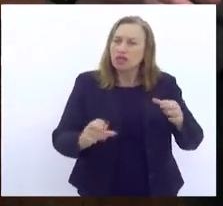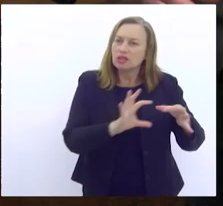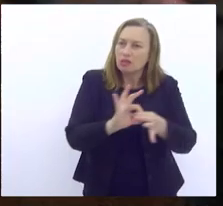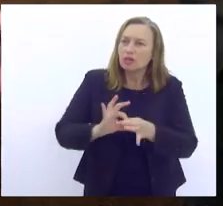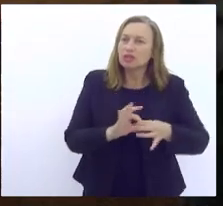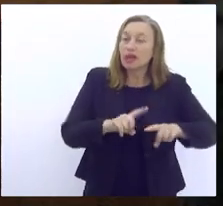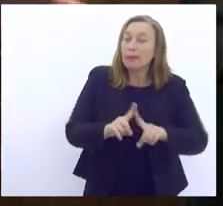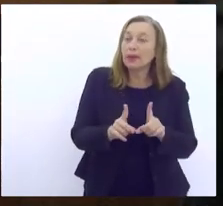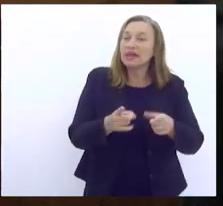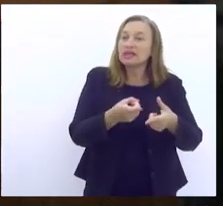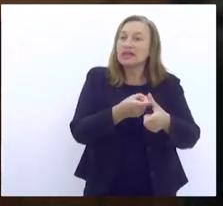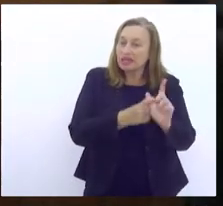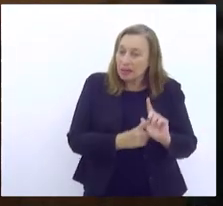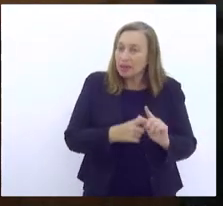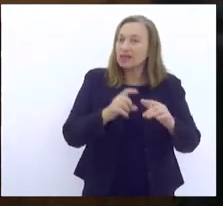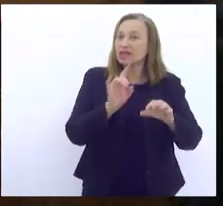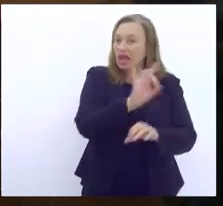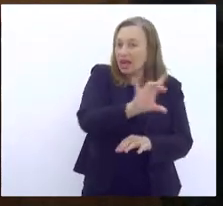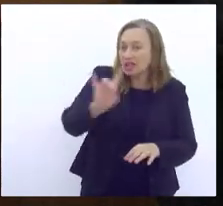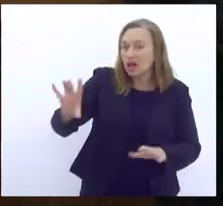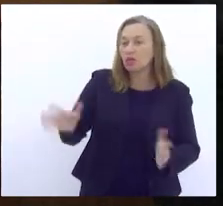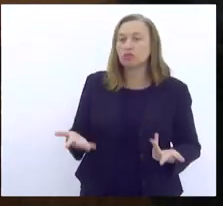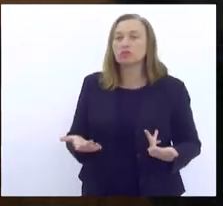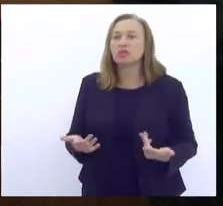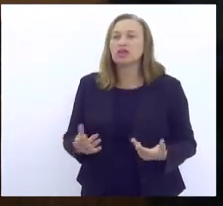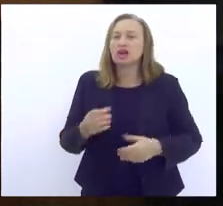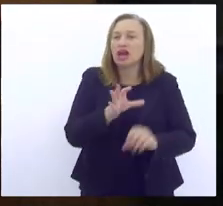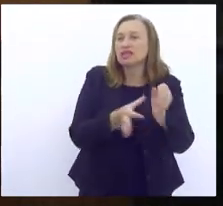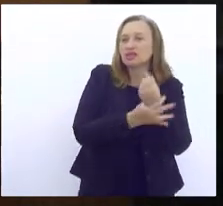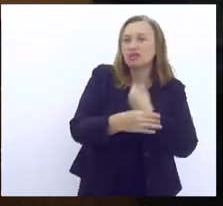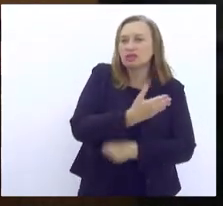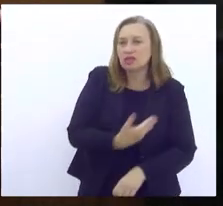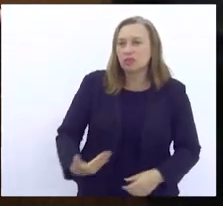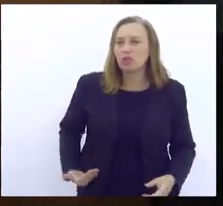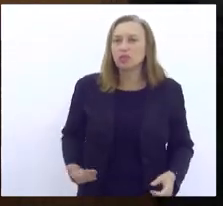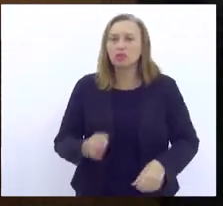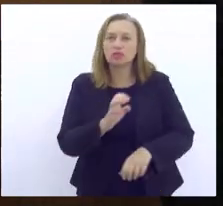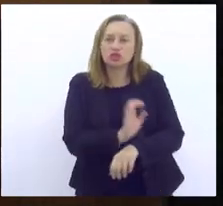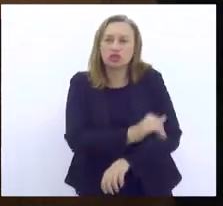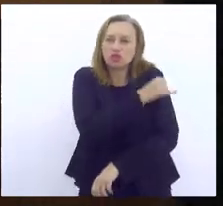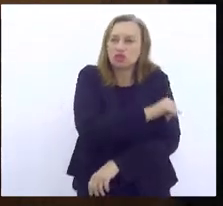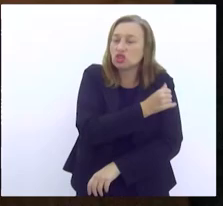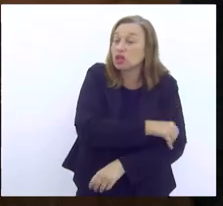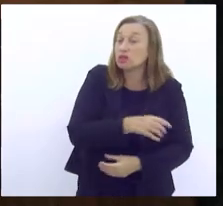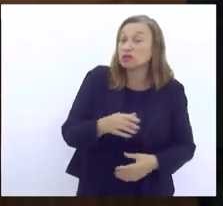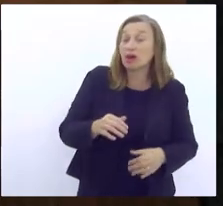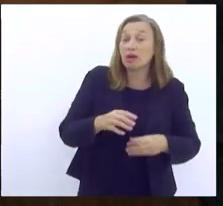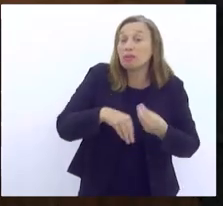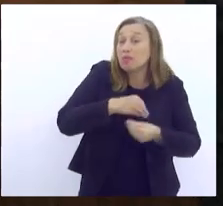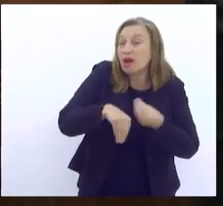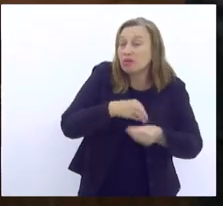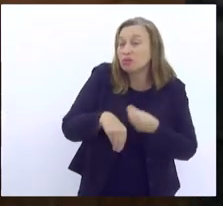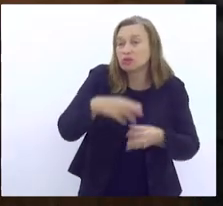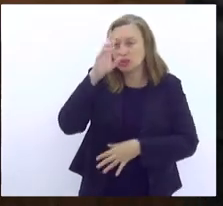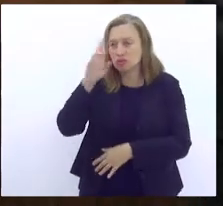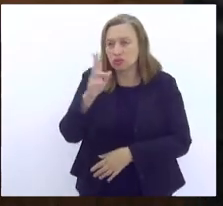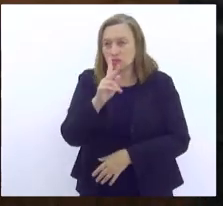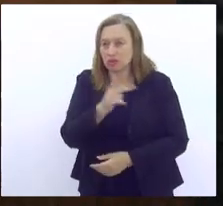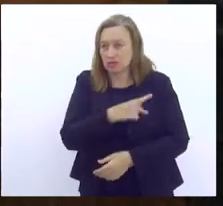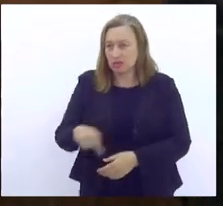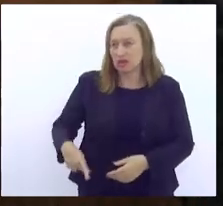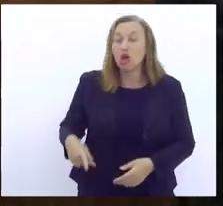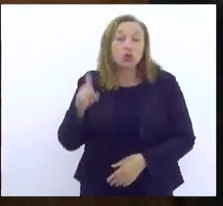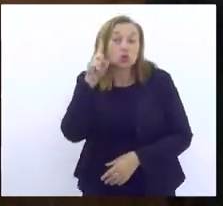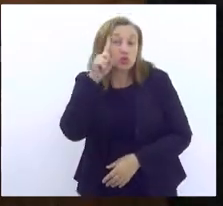porra. Está errado. A segurança pública do Rio de Janeiro está em colapso, presidente. O que está acontecendo todo dia no